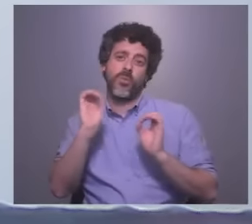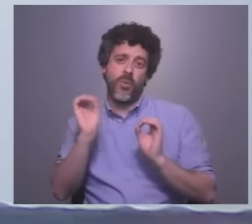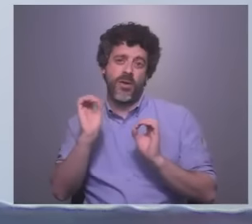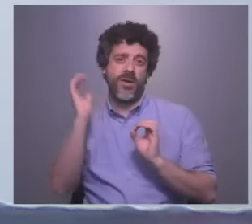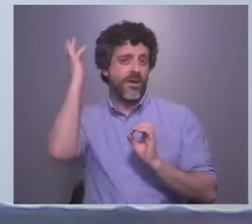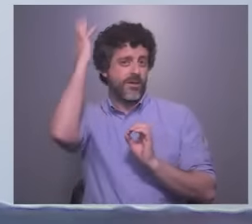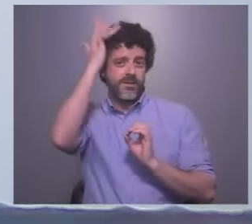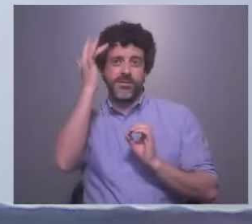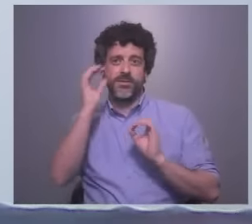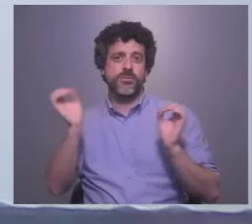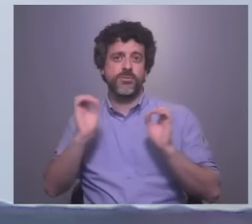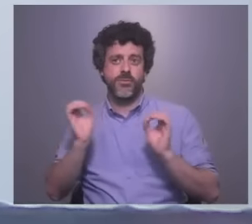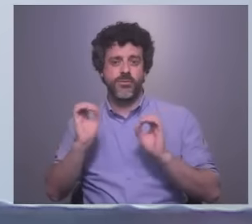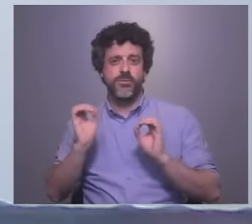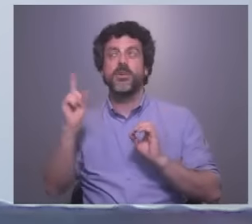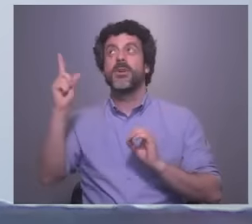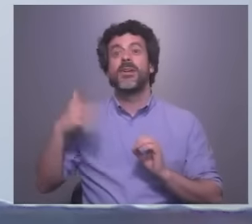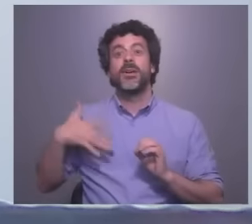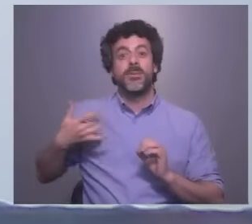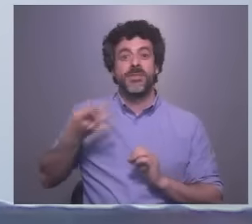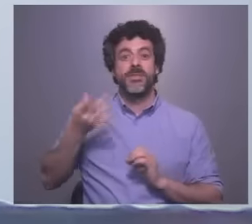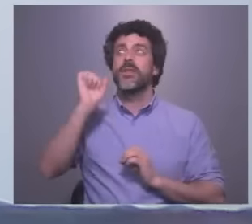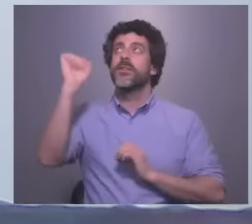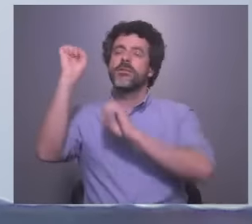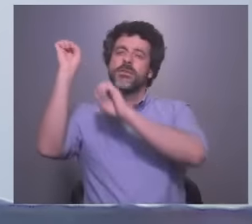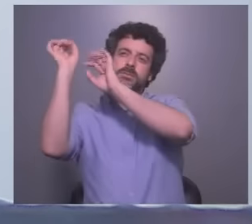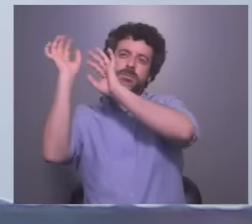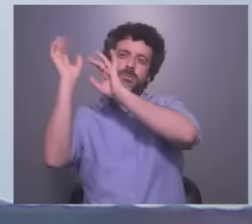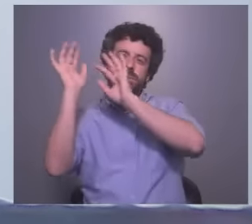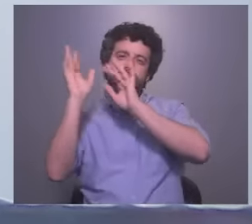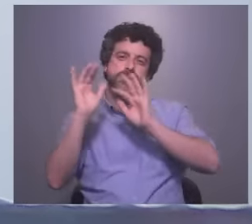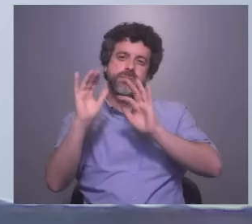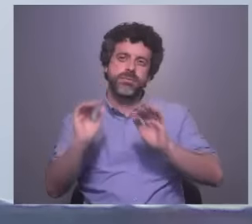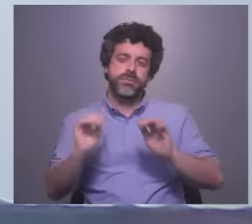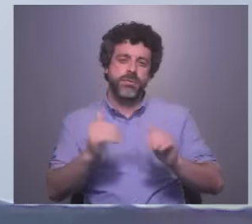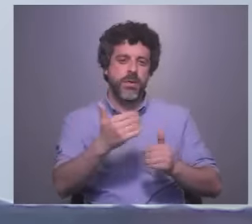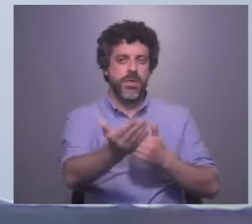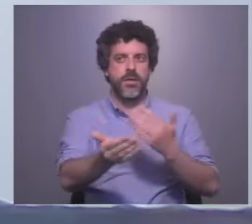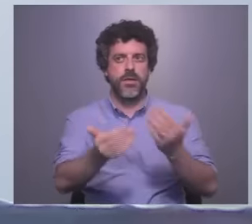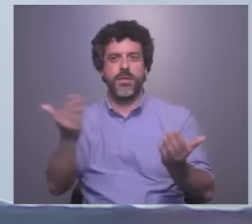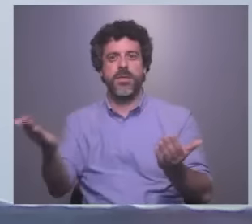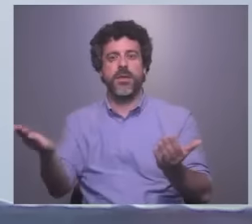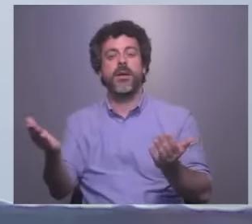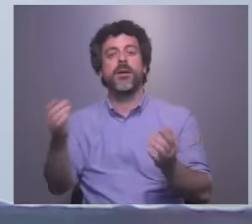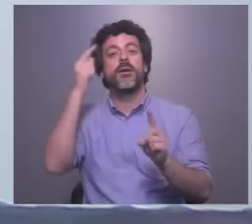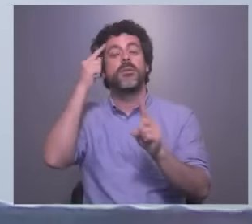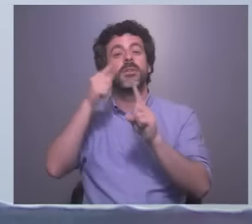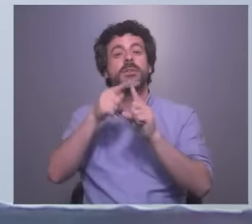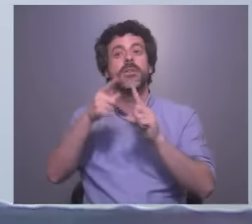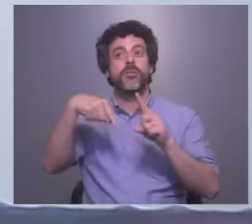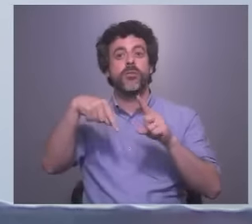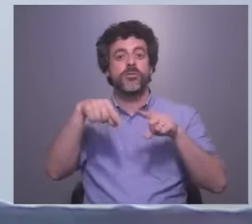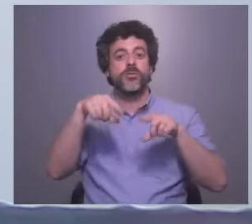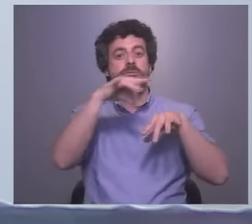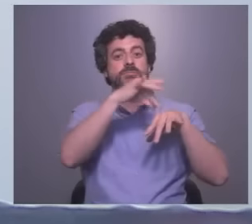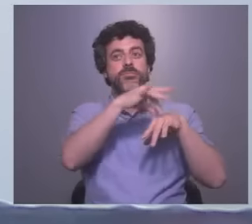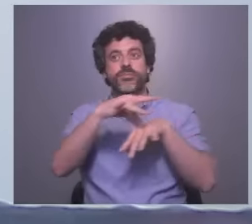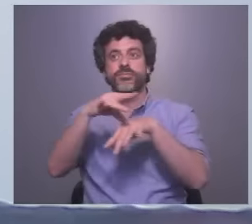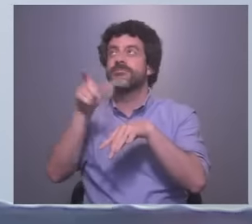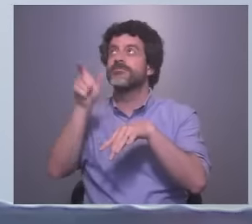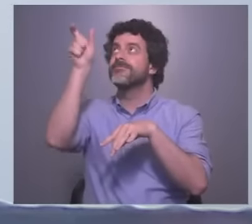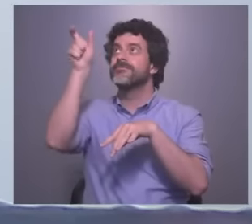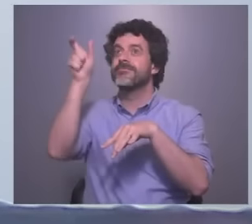Senhor nosso Deus, protetor dos que em vós esperam, sem vós nada tem valor, nada é santo.